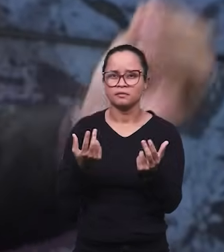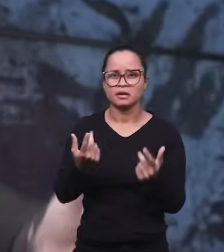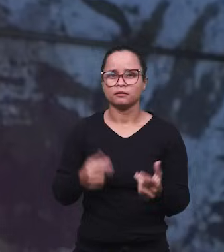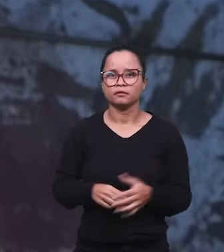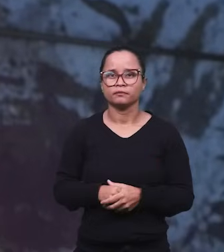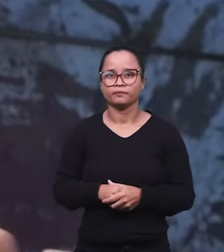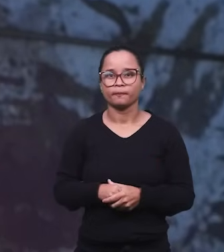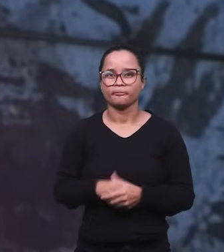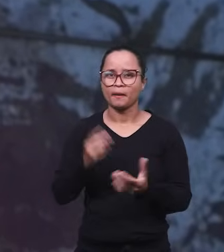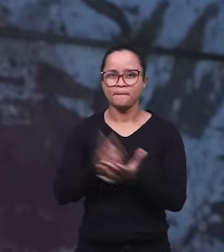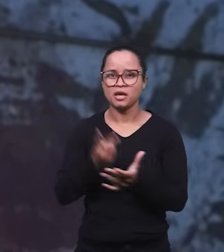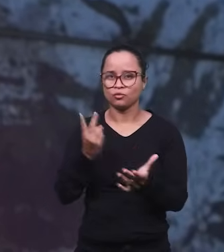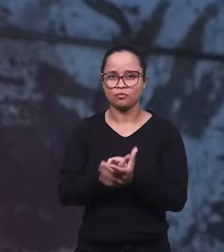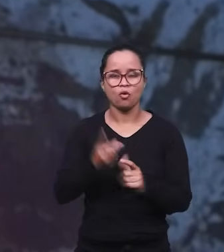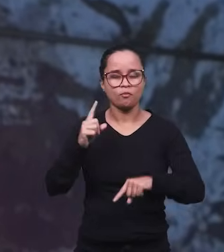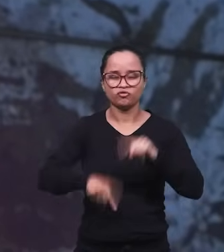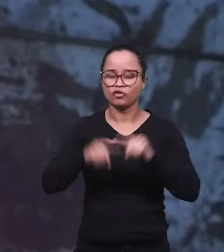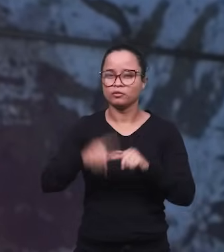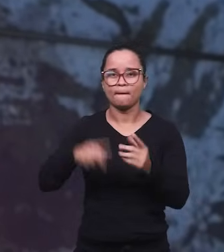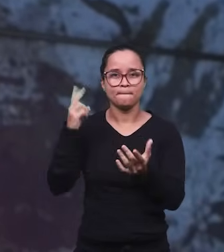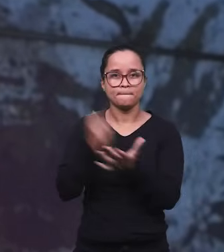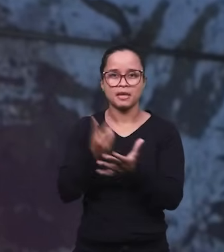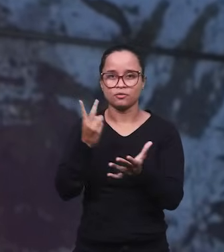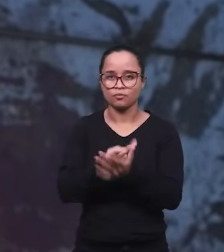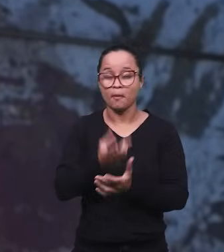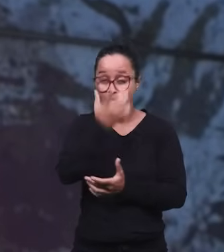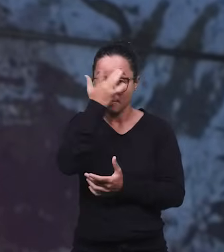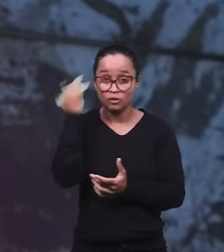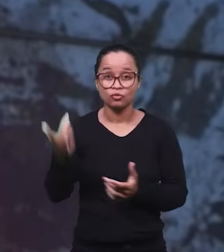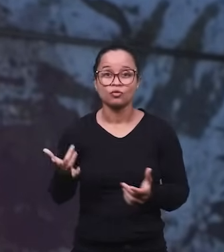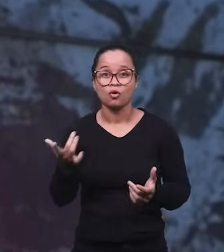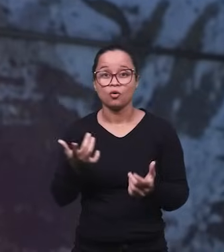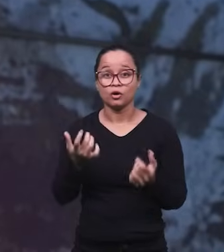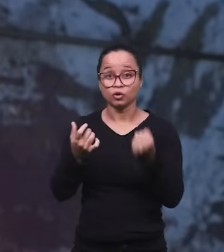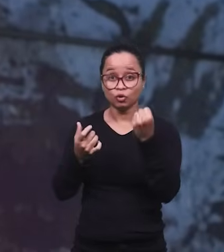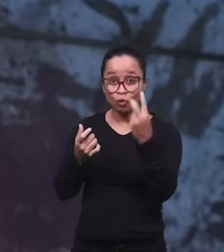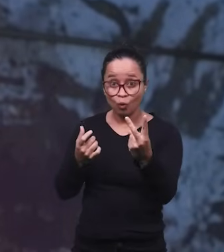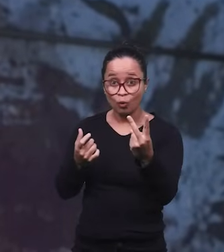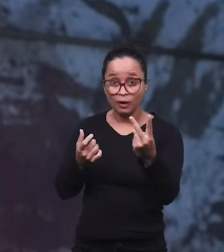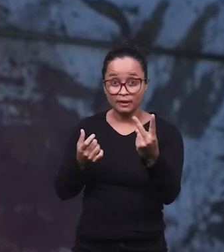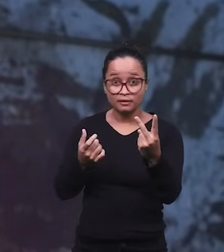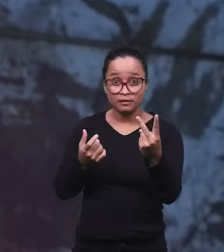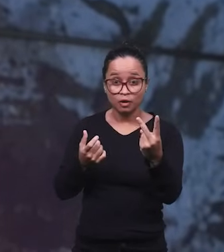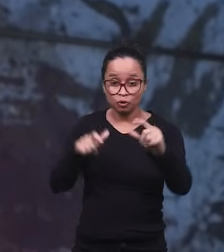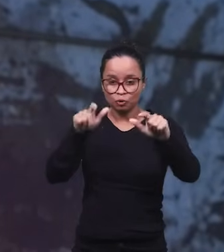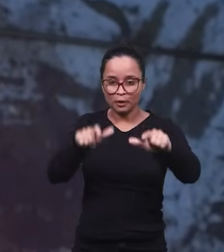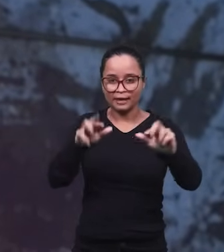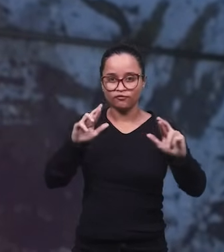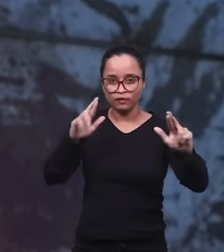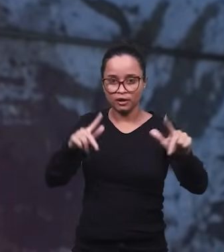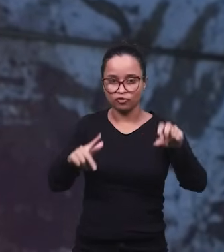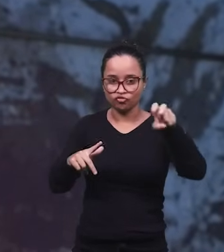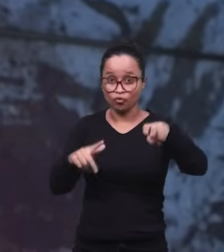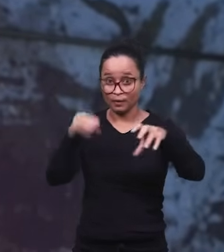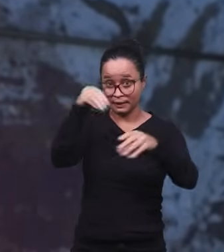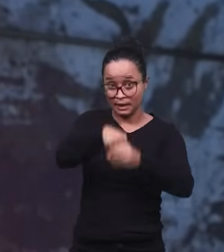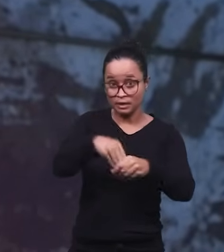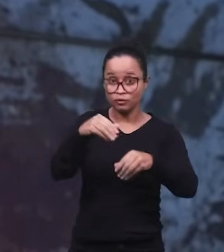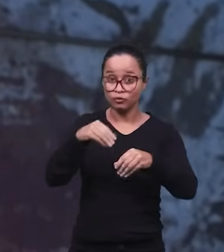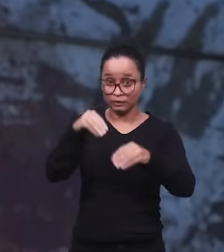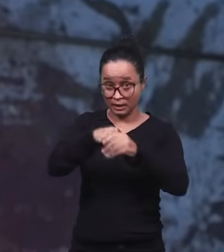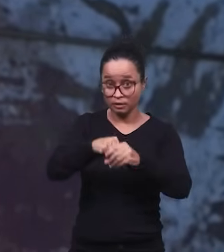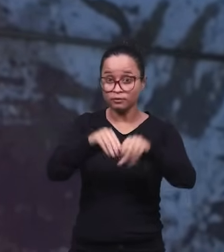e duas pessoas em situações diferentes, mas vendo o mesmo fenômeno, elas vão ter